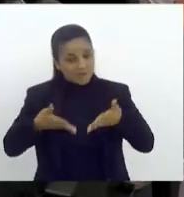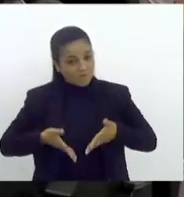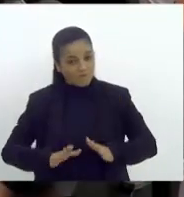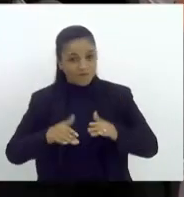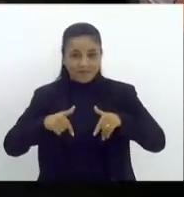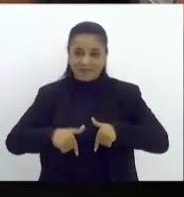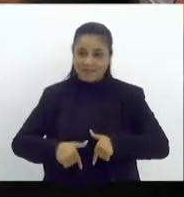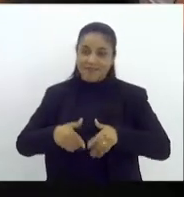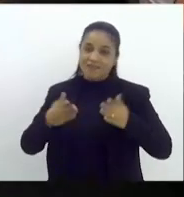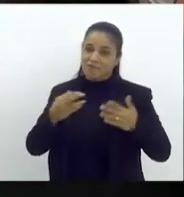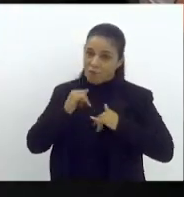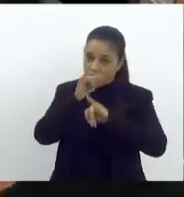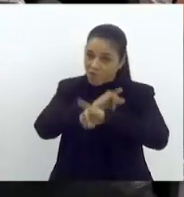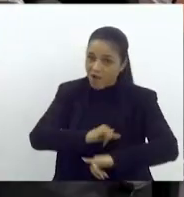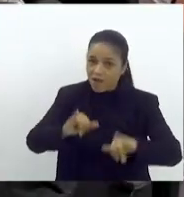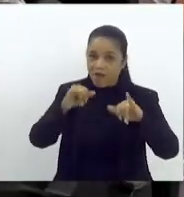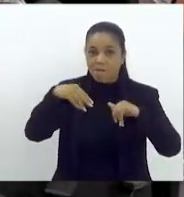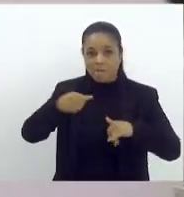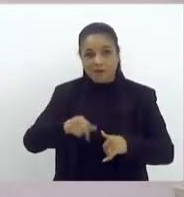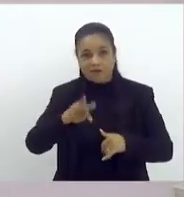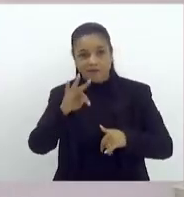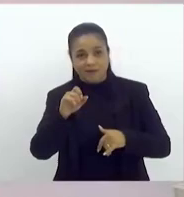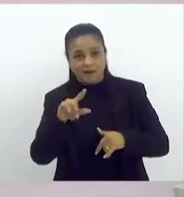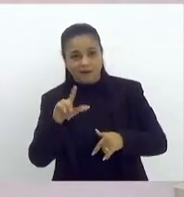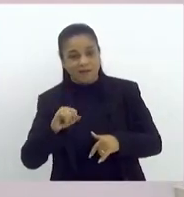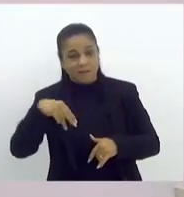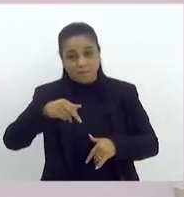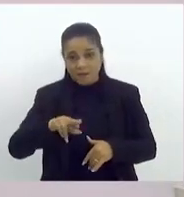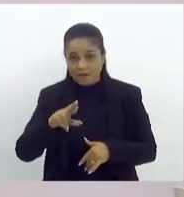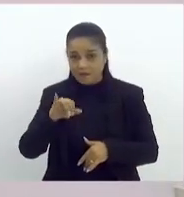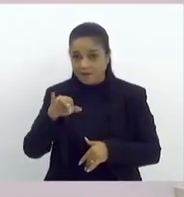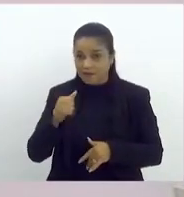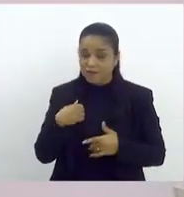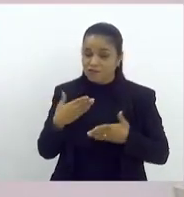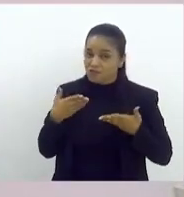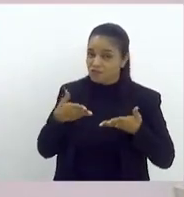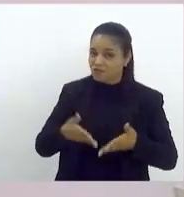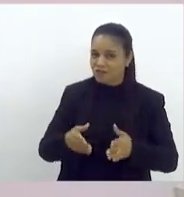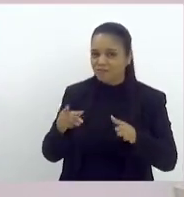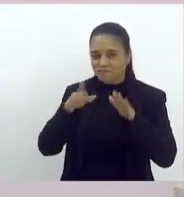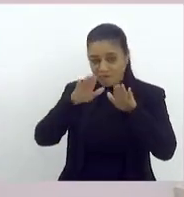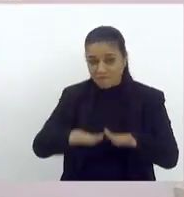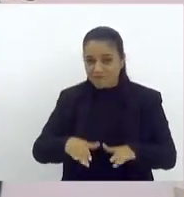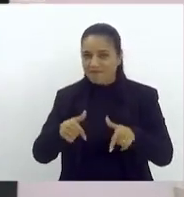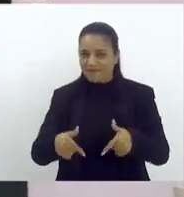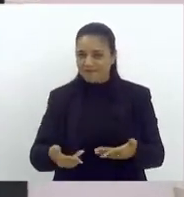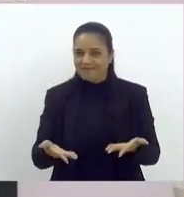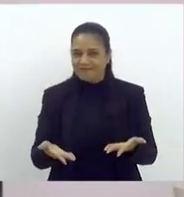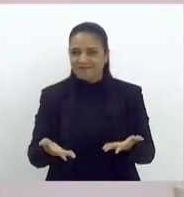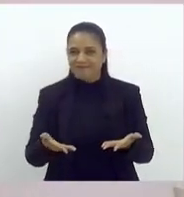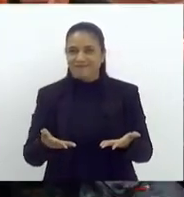Amado que agora eu vou falar Madalena tanastas Marias estão chegando para ficar